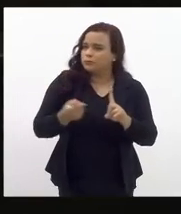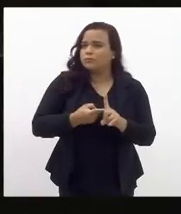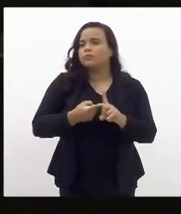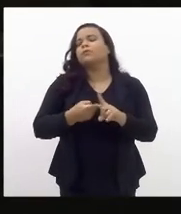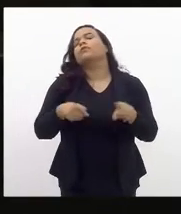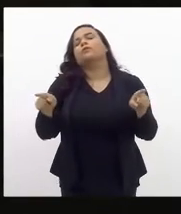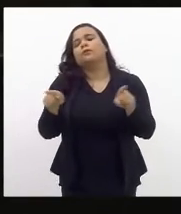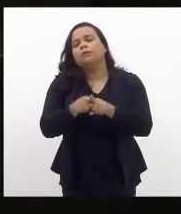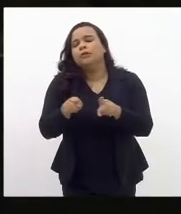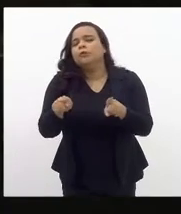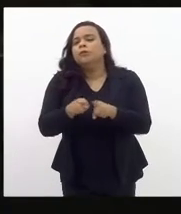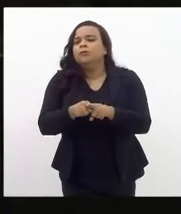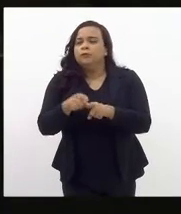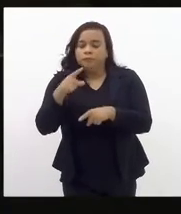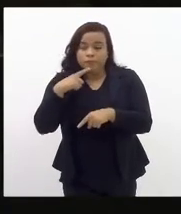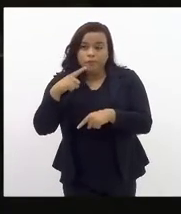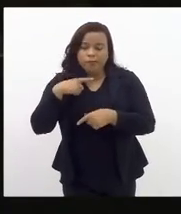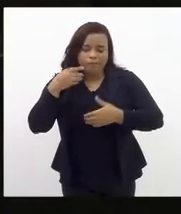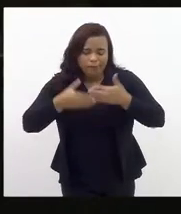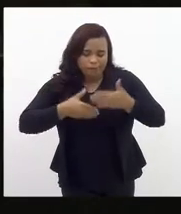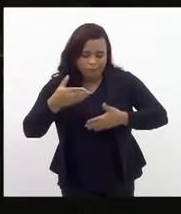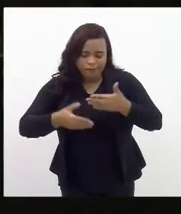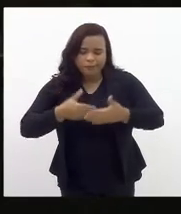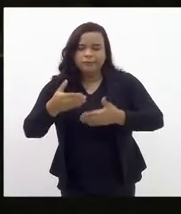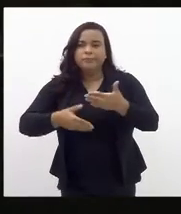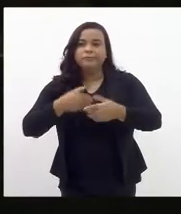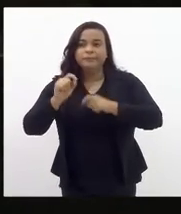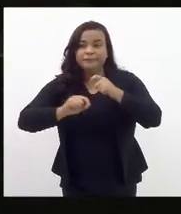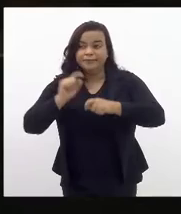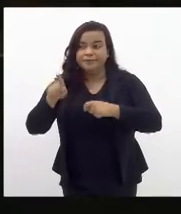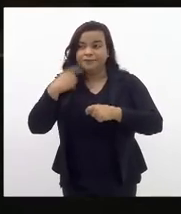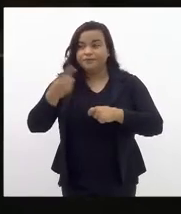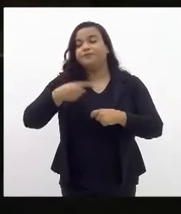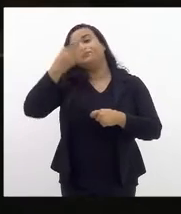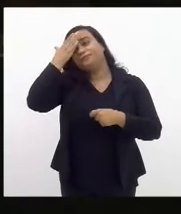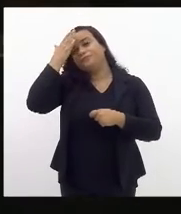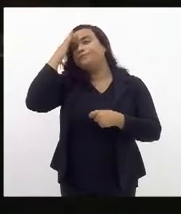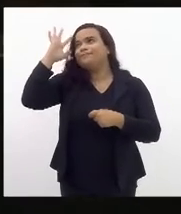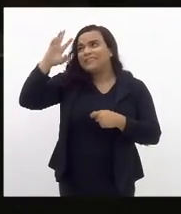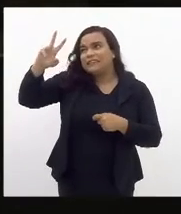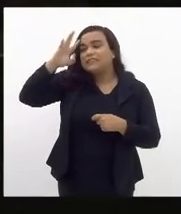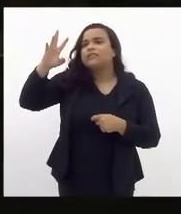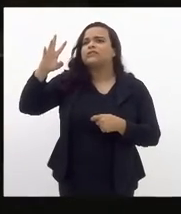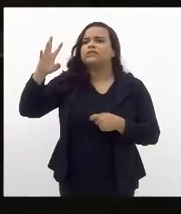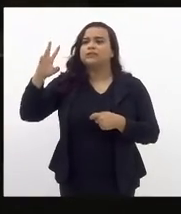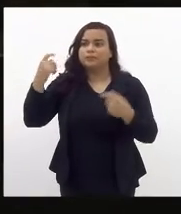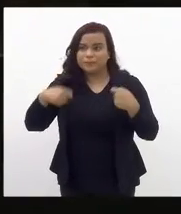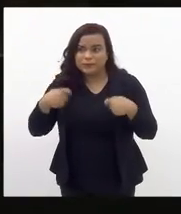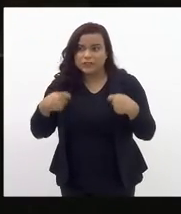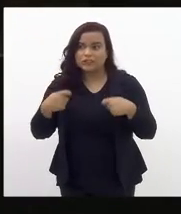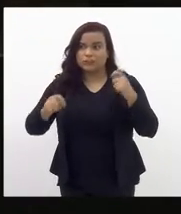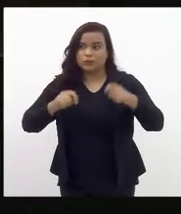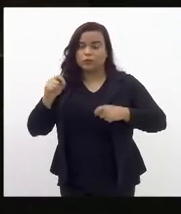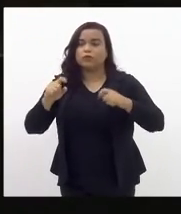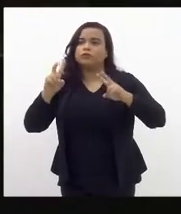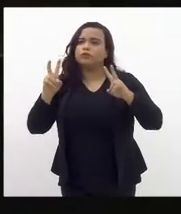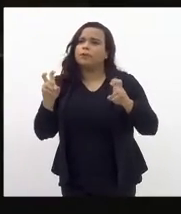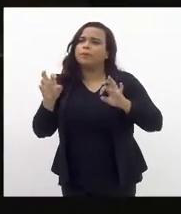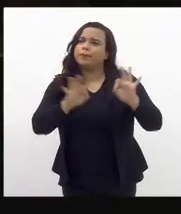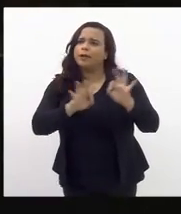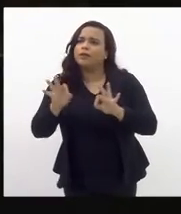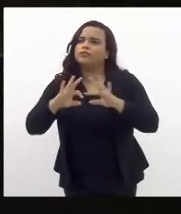mas também num processo, Tiaju, que precisamos amadurecer, inclusive, com relação a